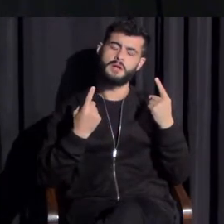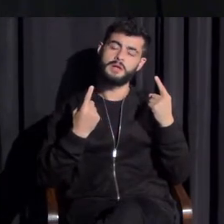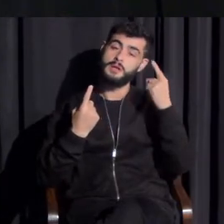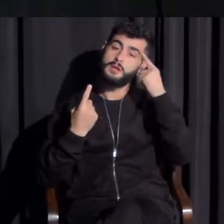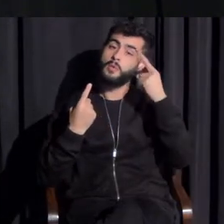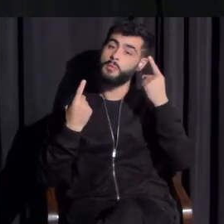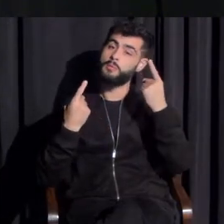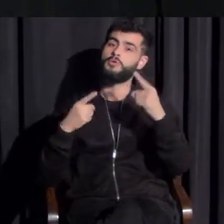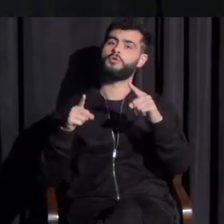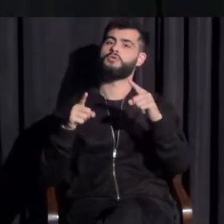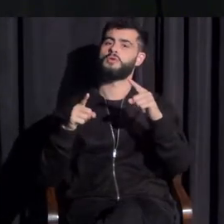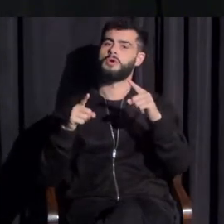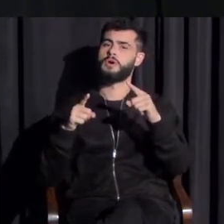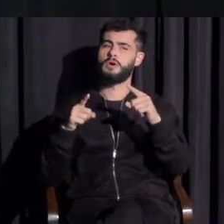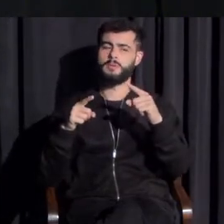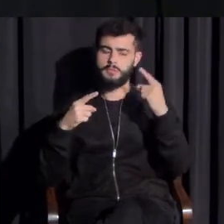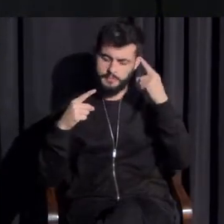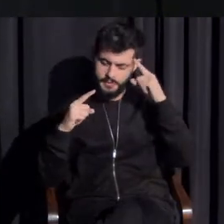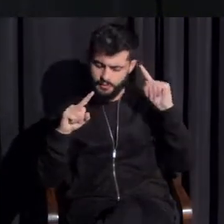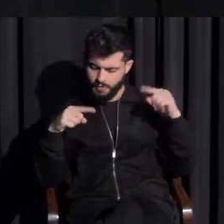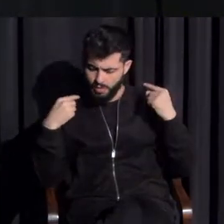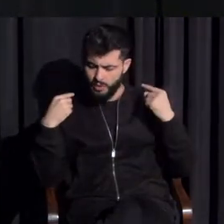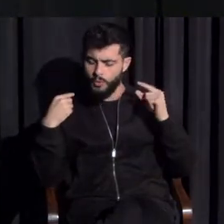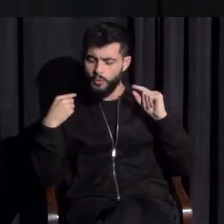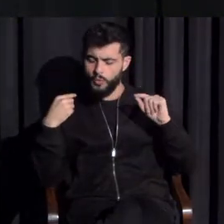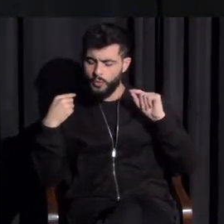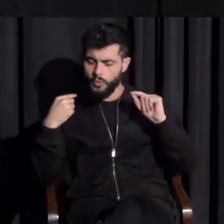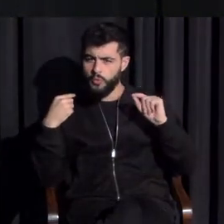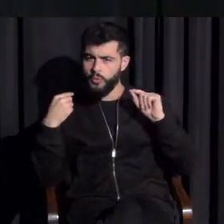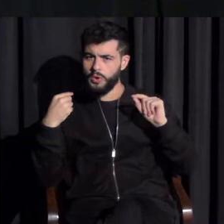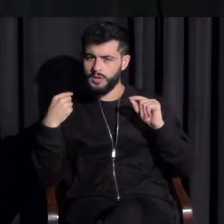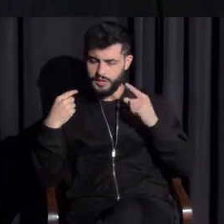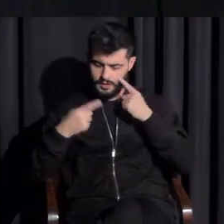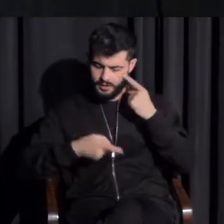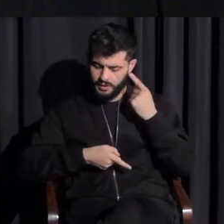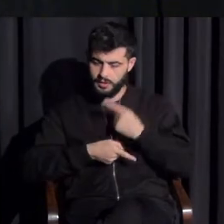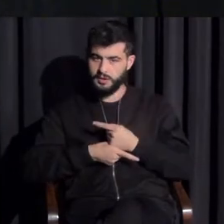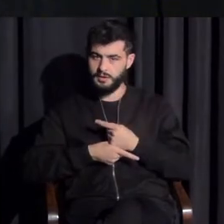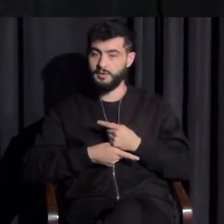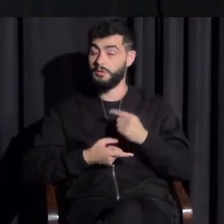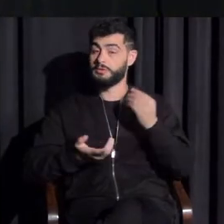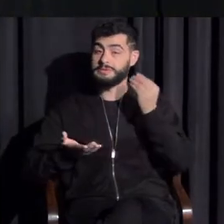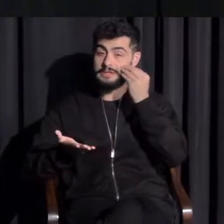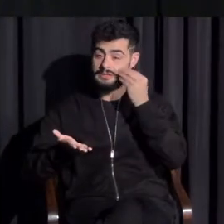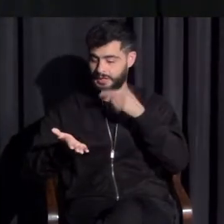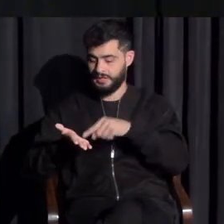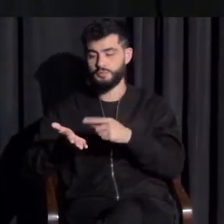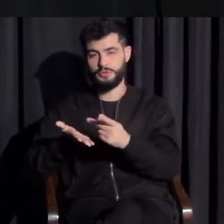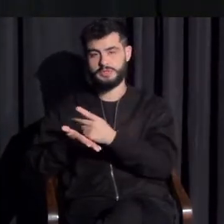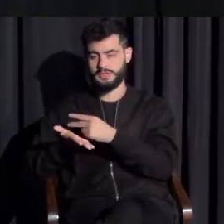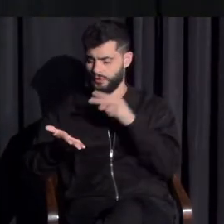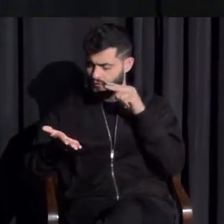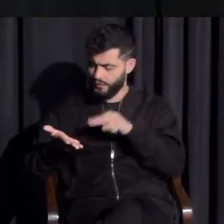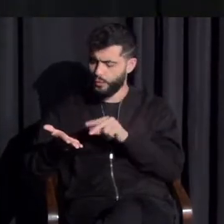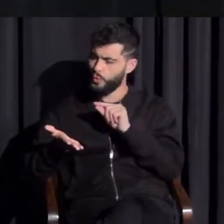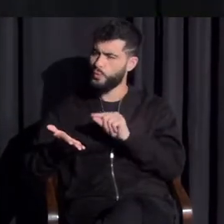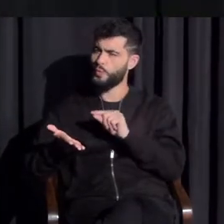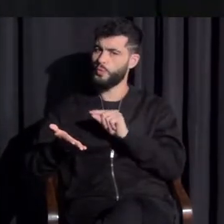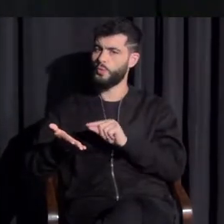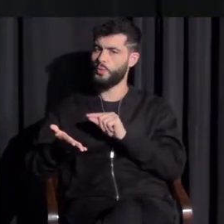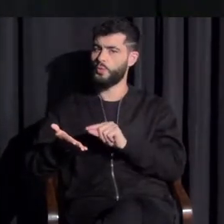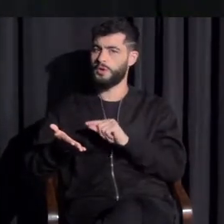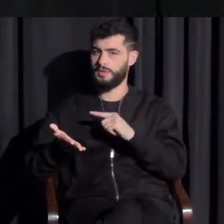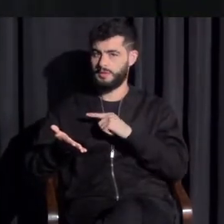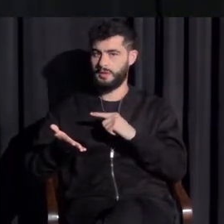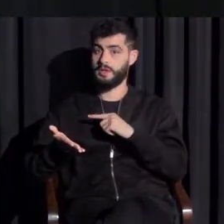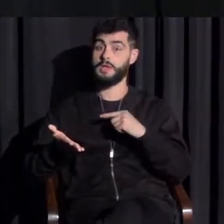na imaginação que está presente nesses desenhos e que nós temos também para compreendê-los. E aí